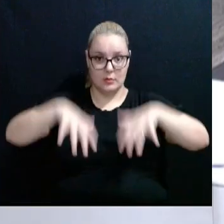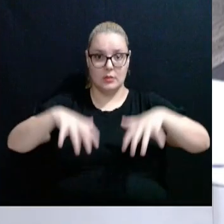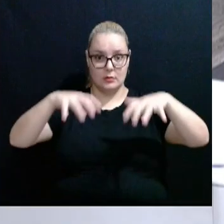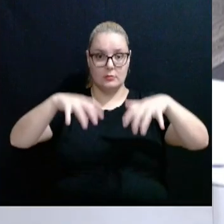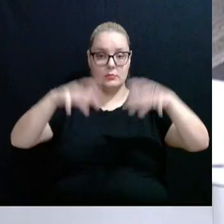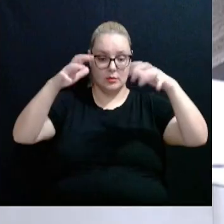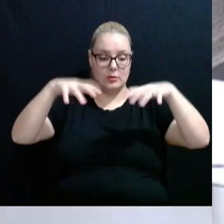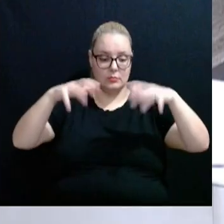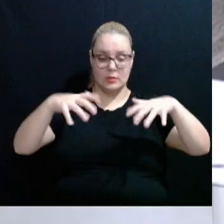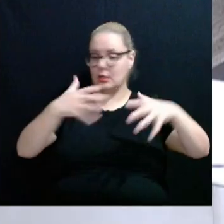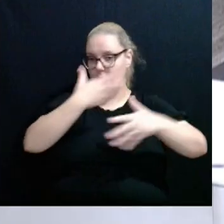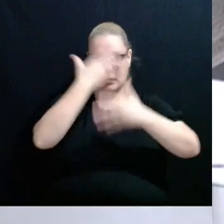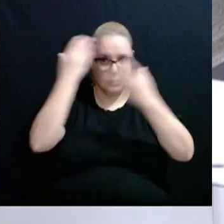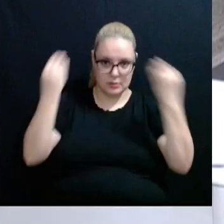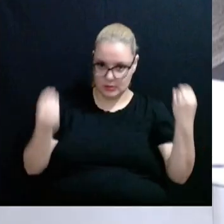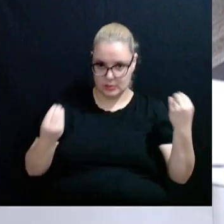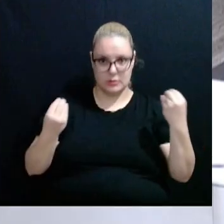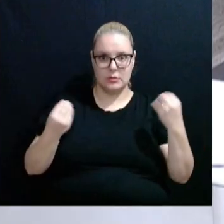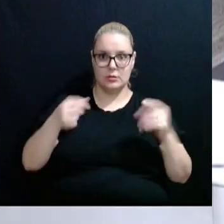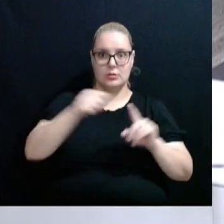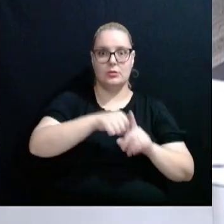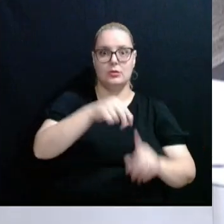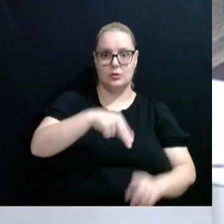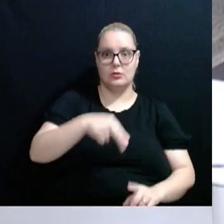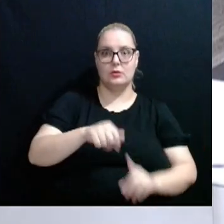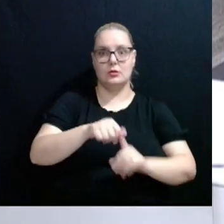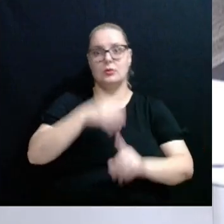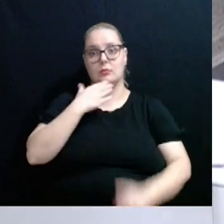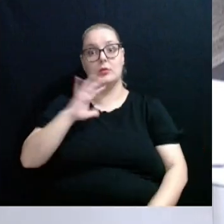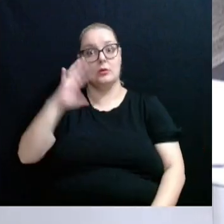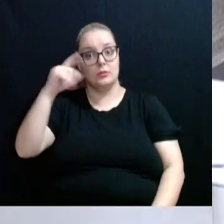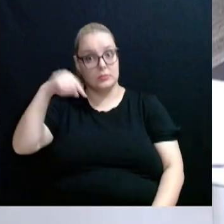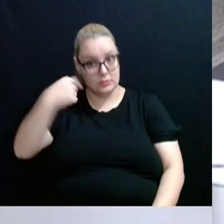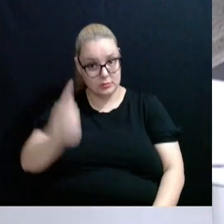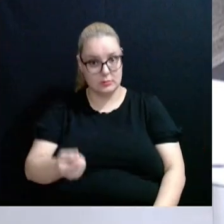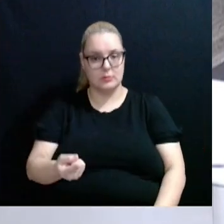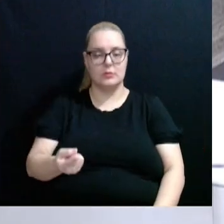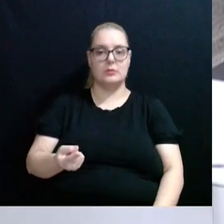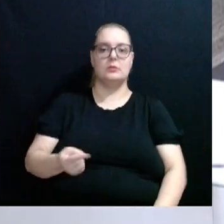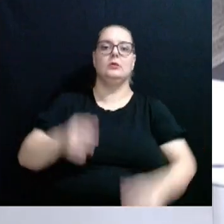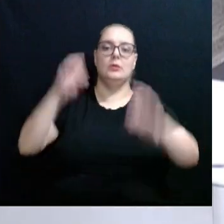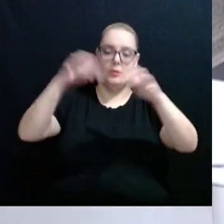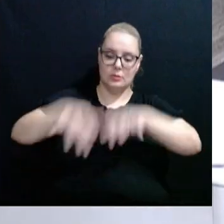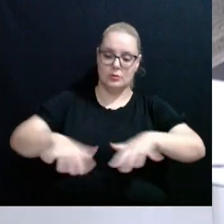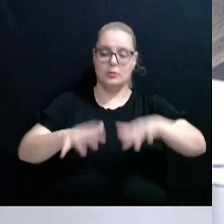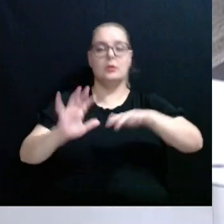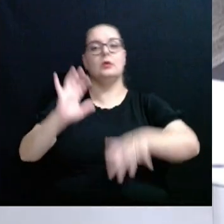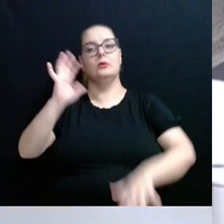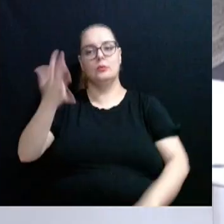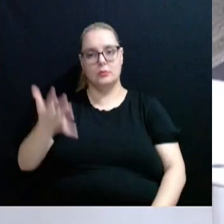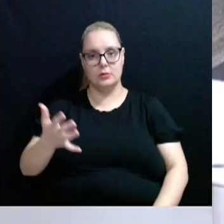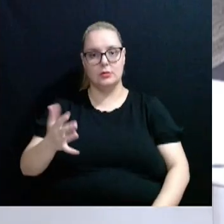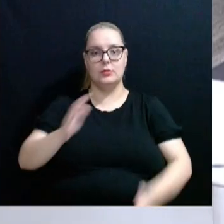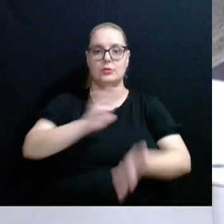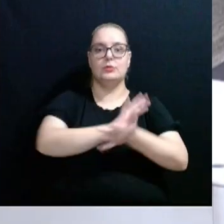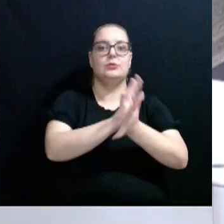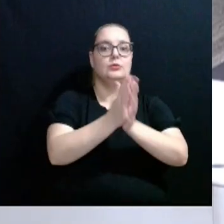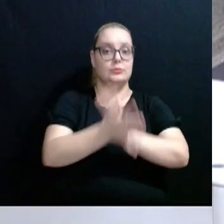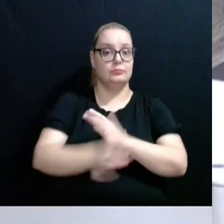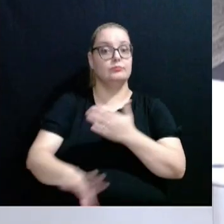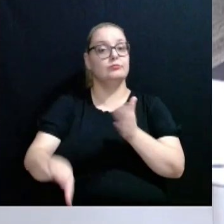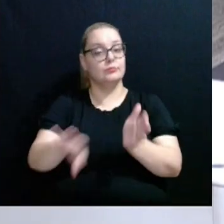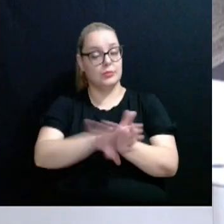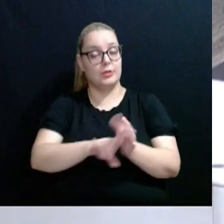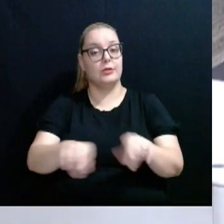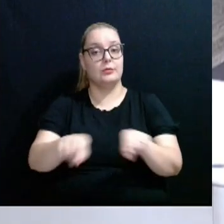de novembro e dezembro as chuvas acontecerão de novo, as enchentes acontecerão de novo, os desastres estão por vir e as cidades